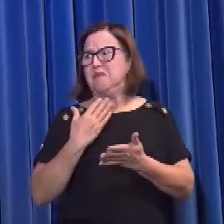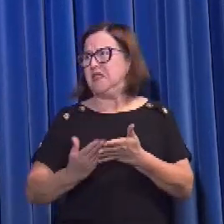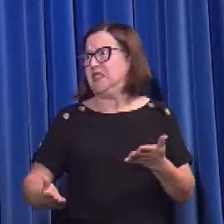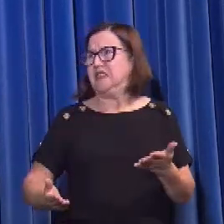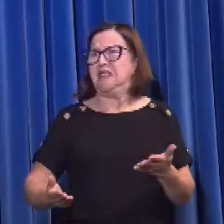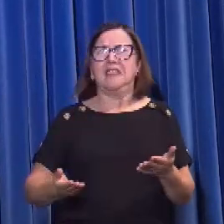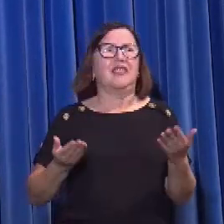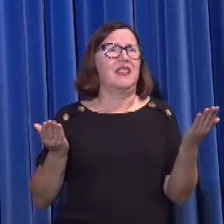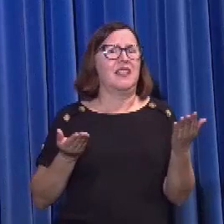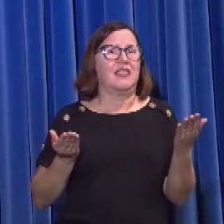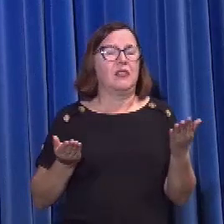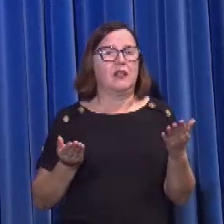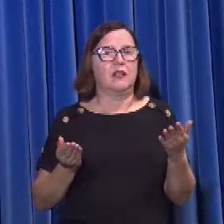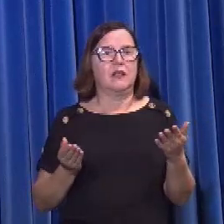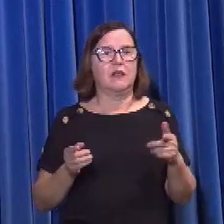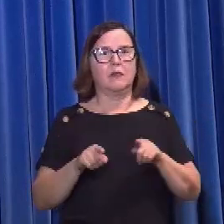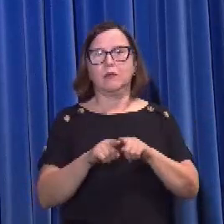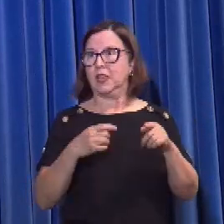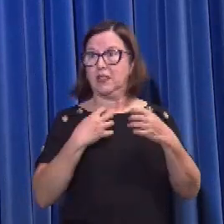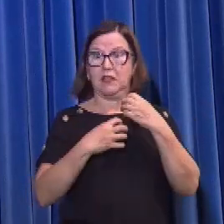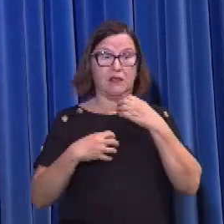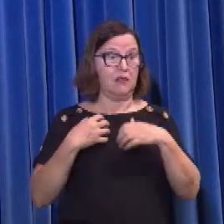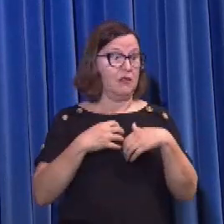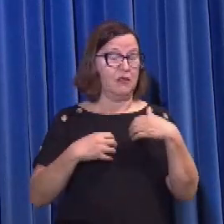O cristão não se desespera.